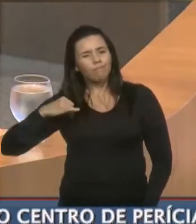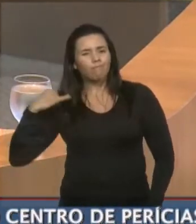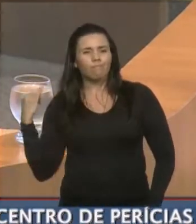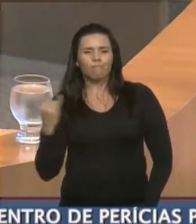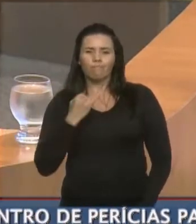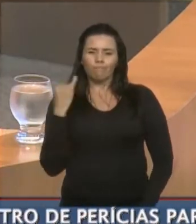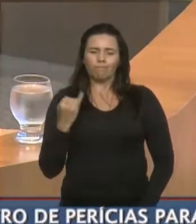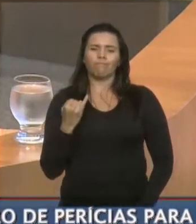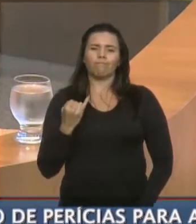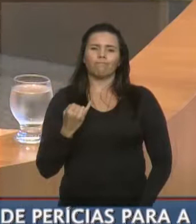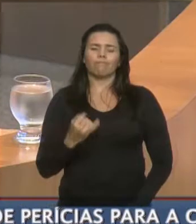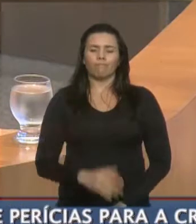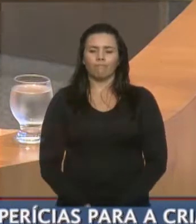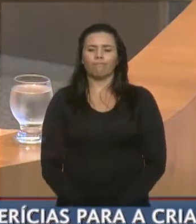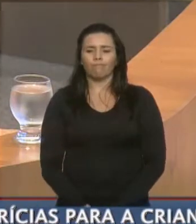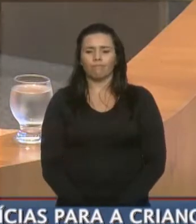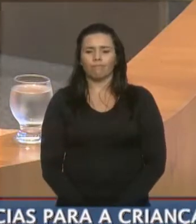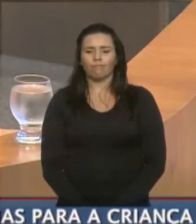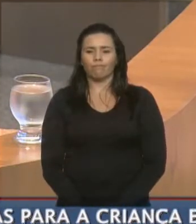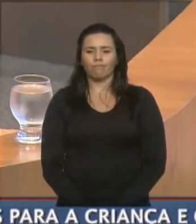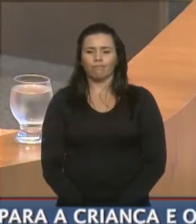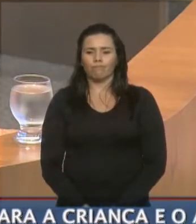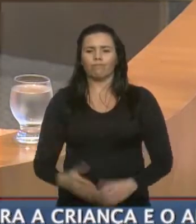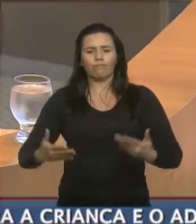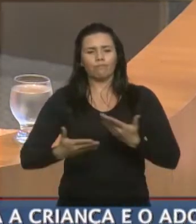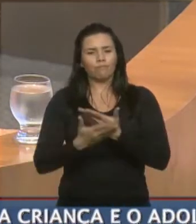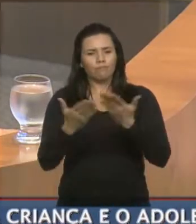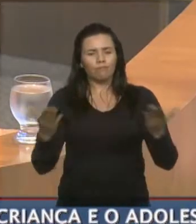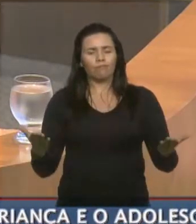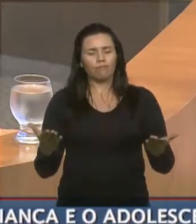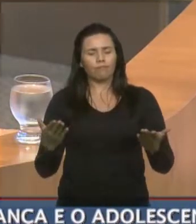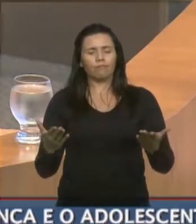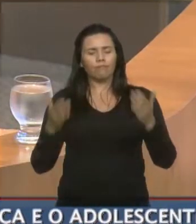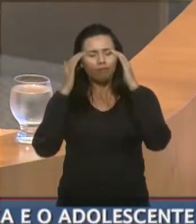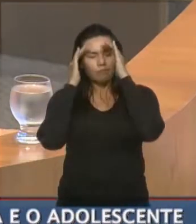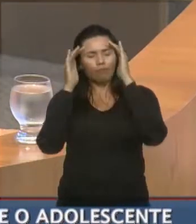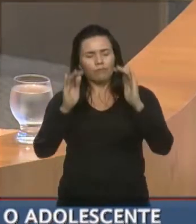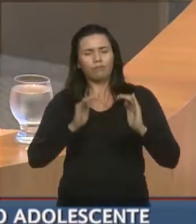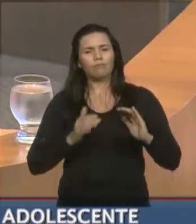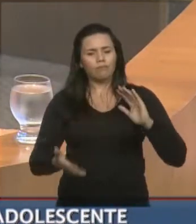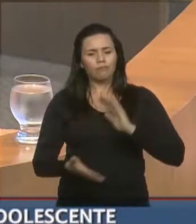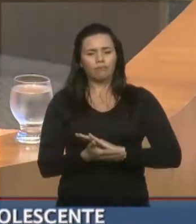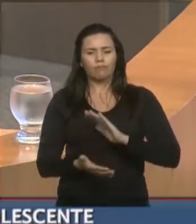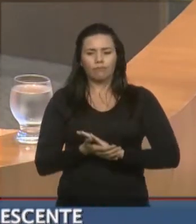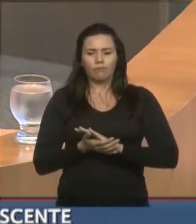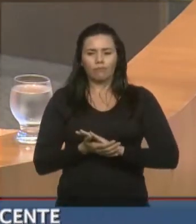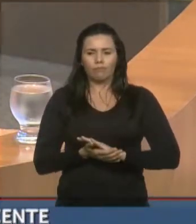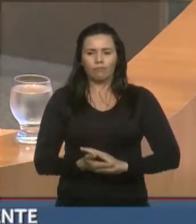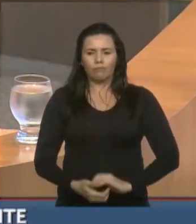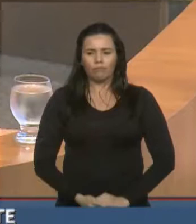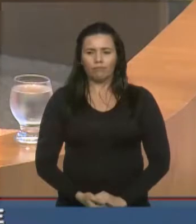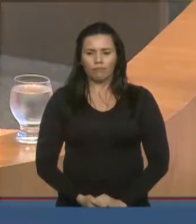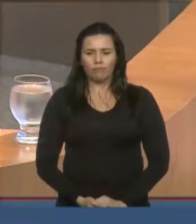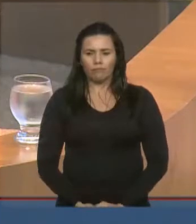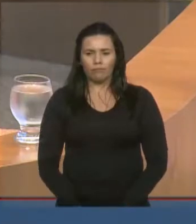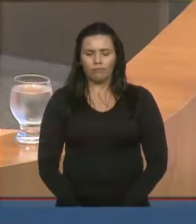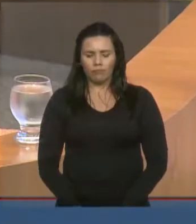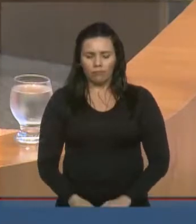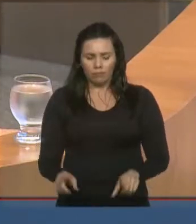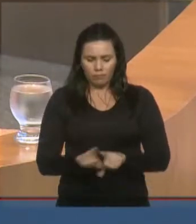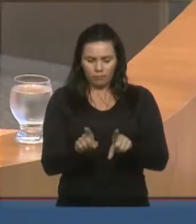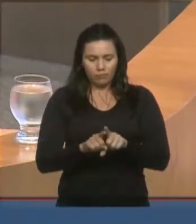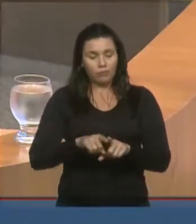presentes, muita honra poder saudá-los. Cumprimentar senhoras e senhores, cumprimentar as pessoas da